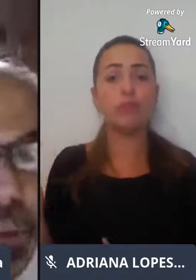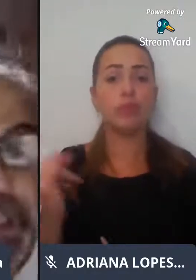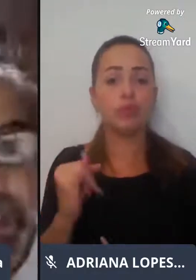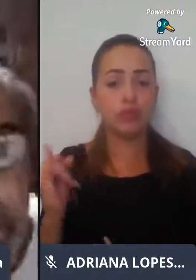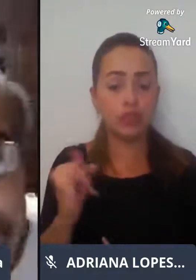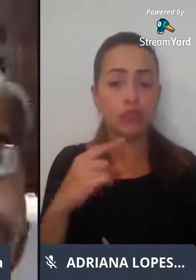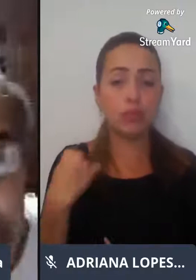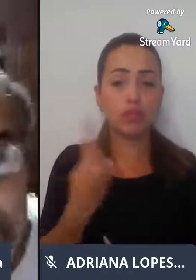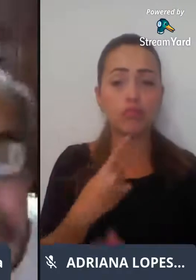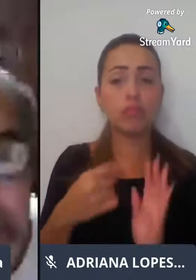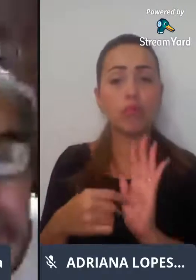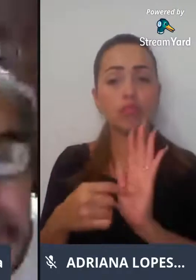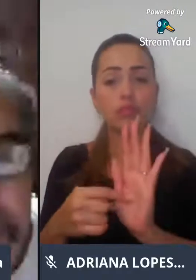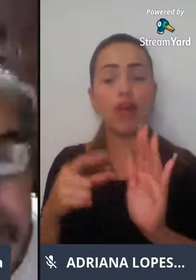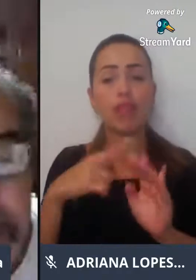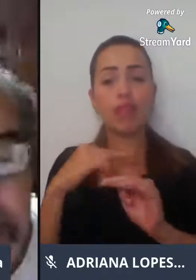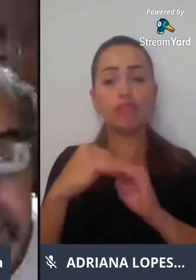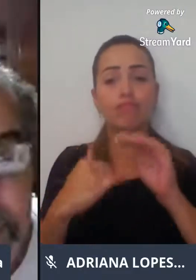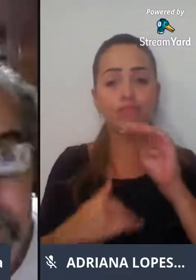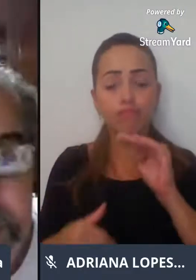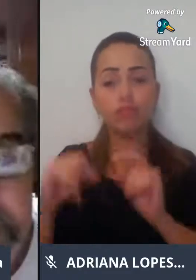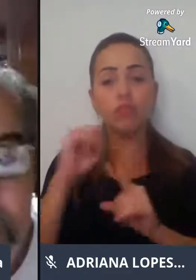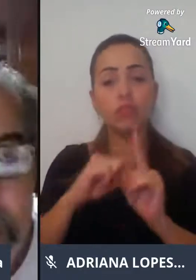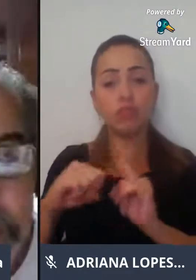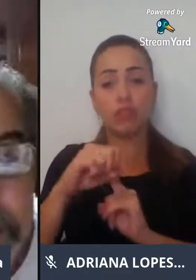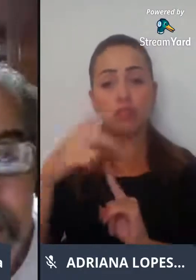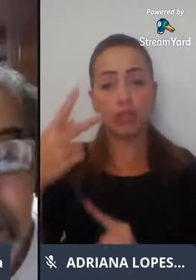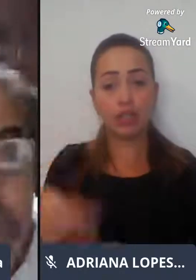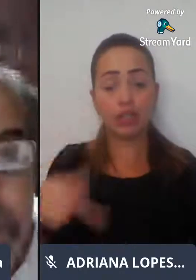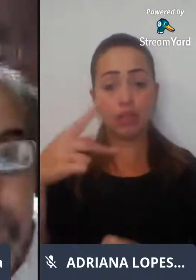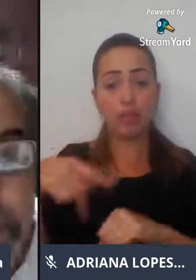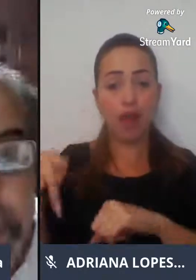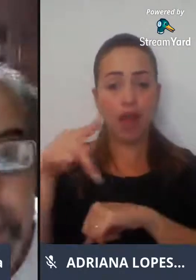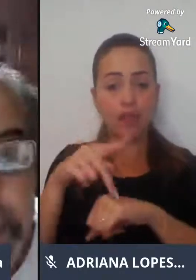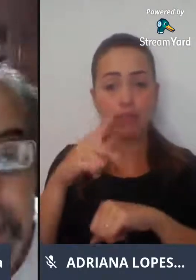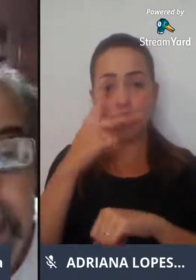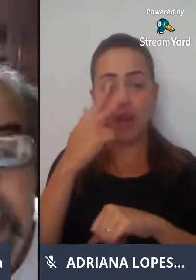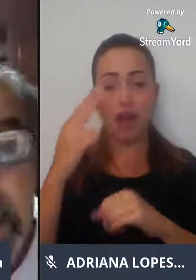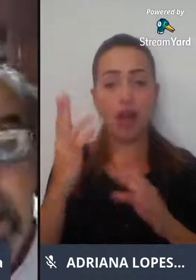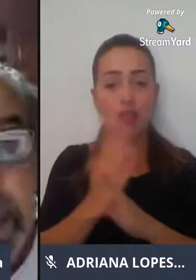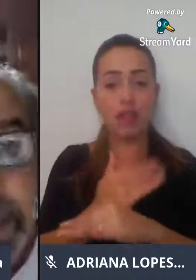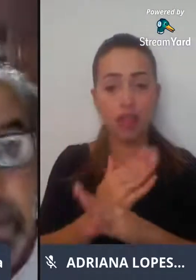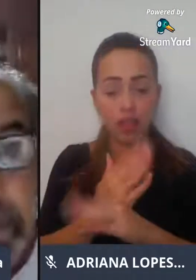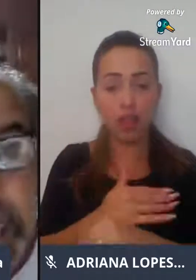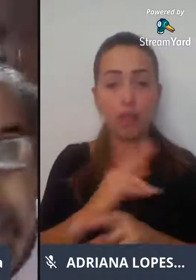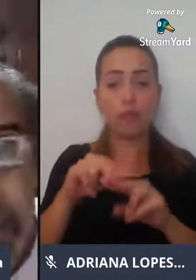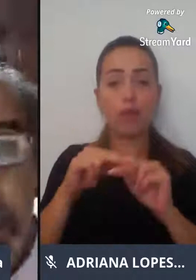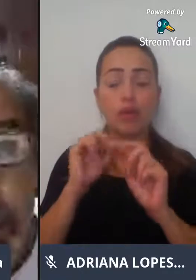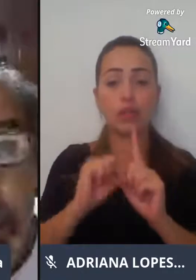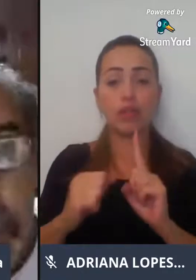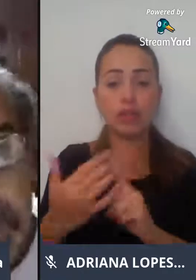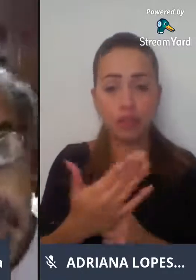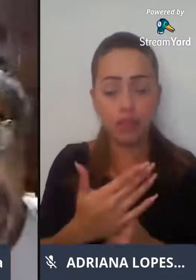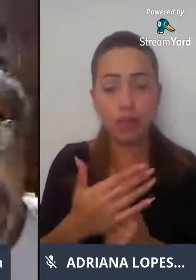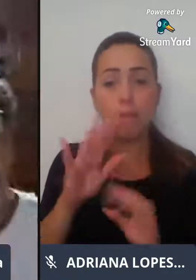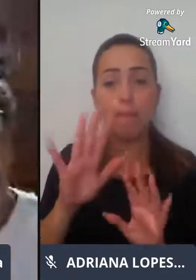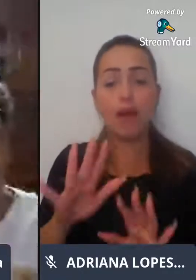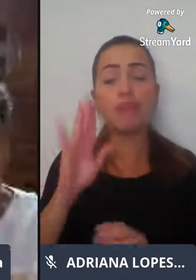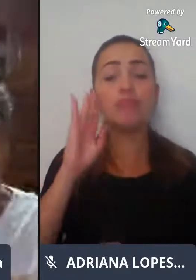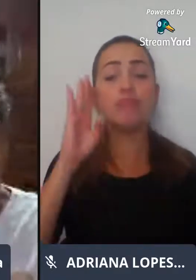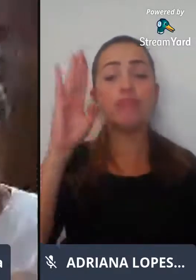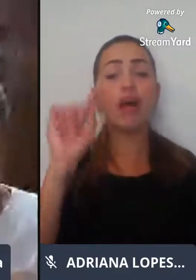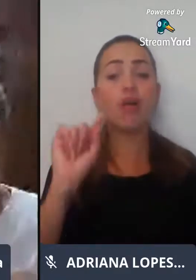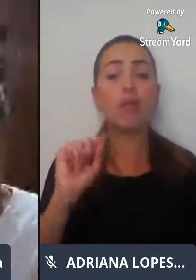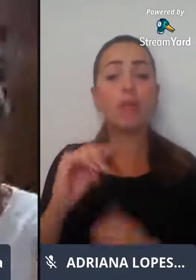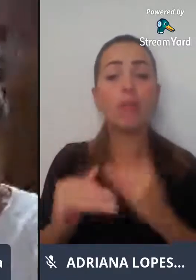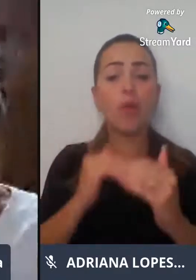gente mostrar a desigualdade social desse país, que fica totalmente nua com a pandemia, mas também o processo